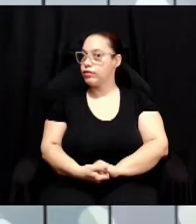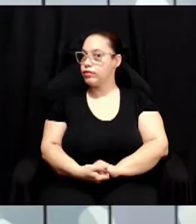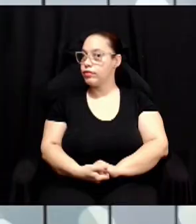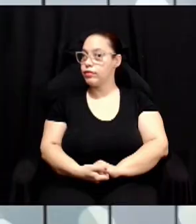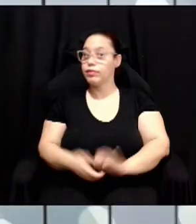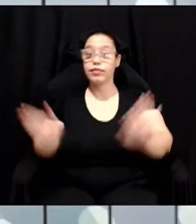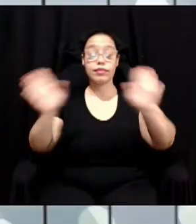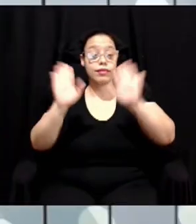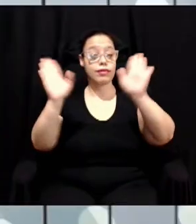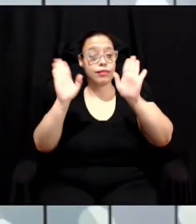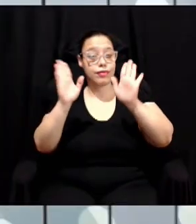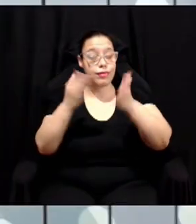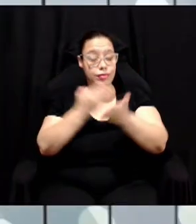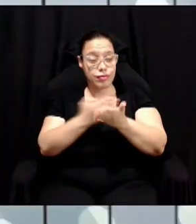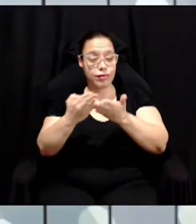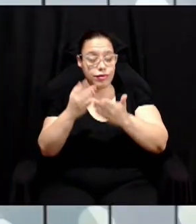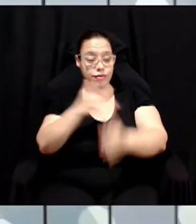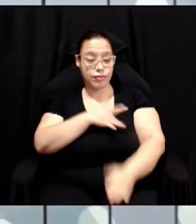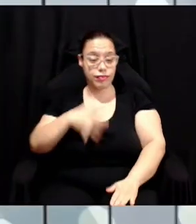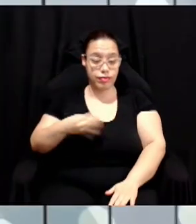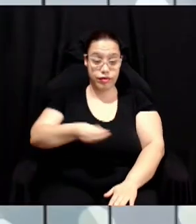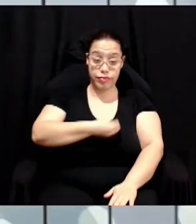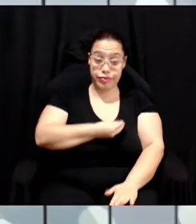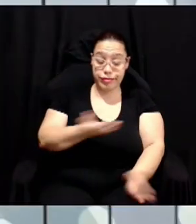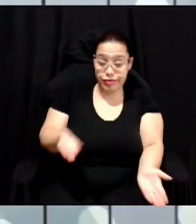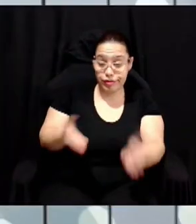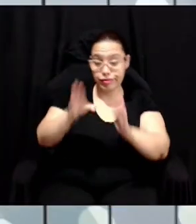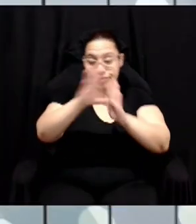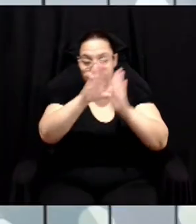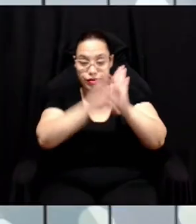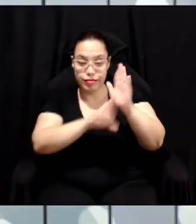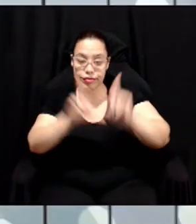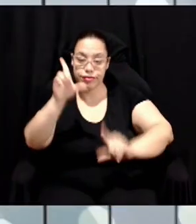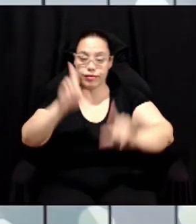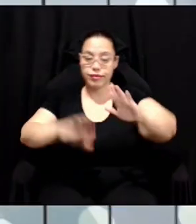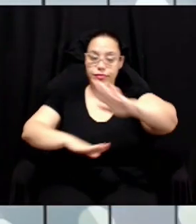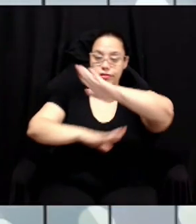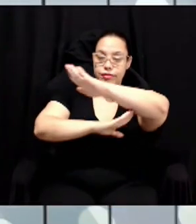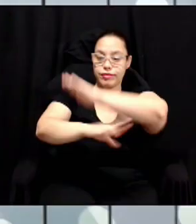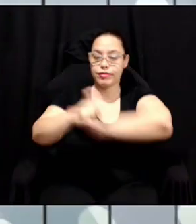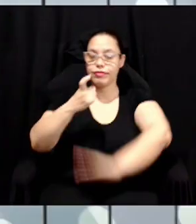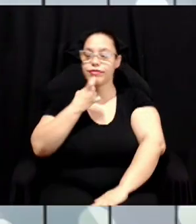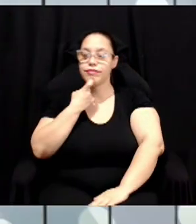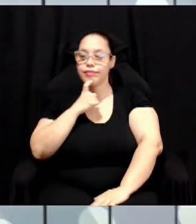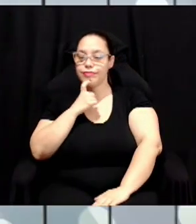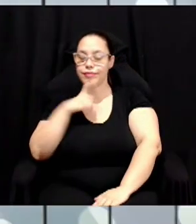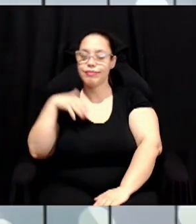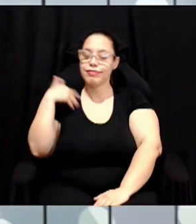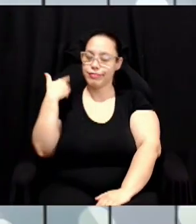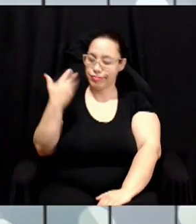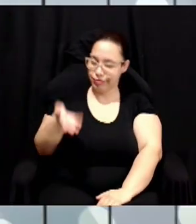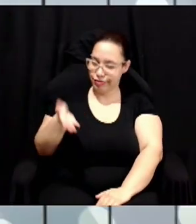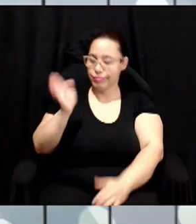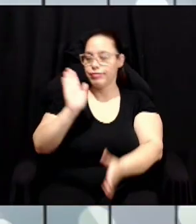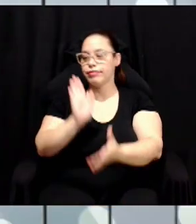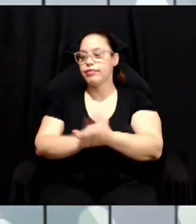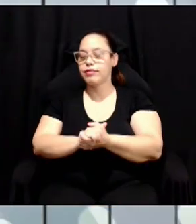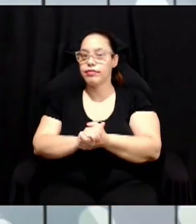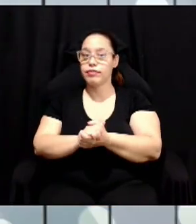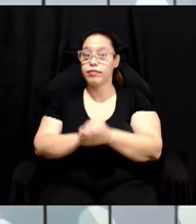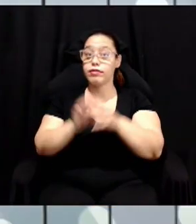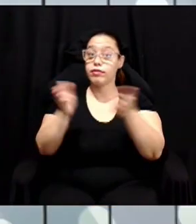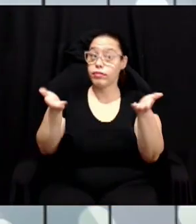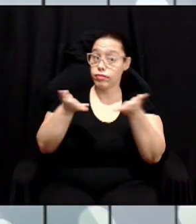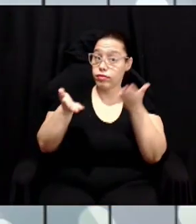Olá pessoal, mais um Saúde é Vida começando para você aqui na programação da TV Câmara Campinas. E hoje nós